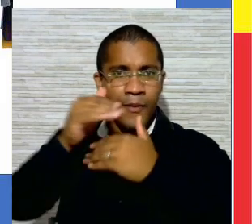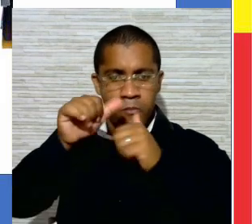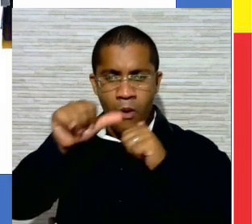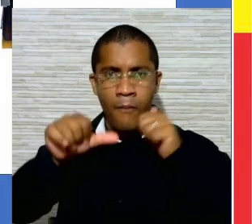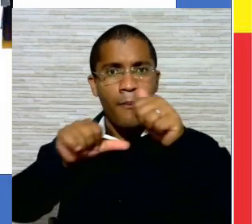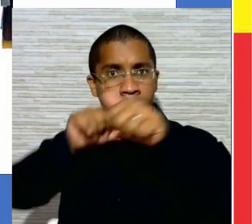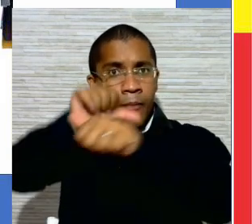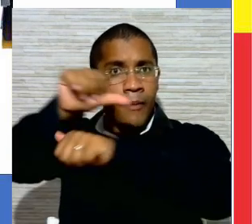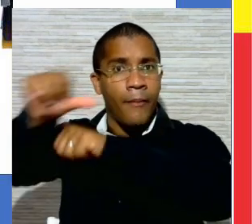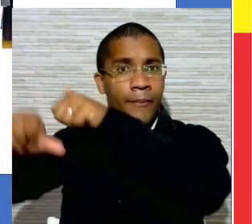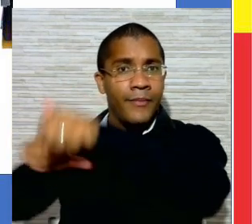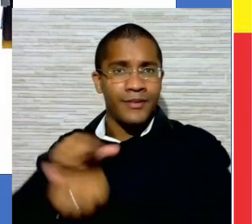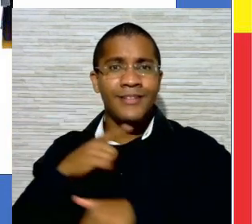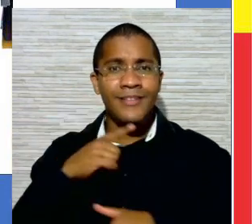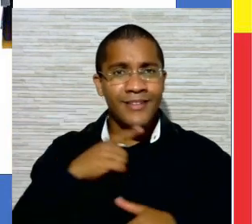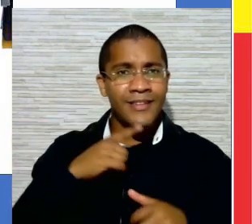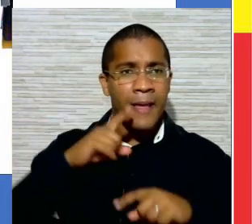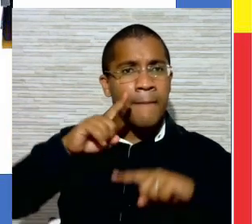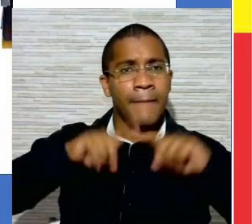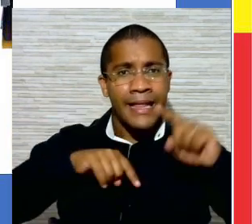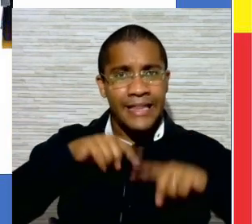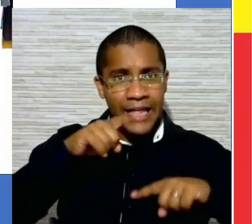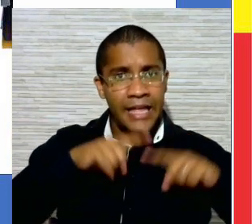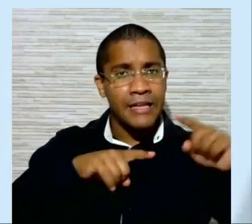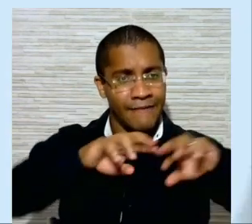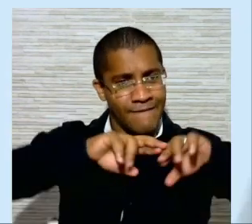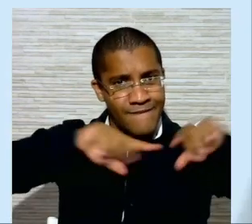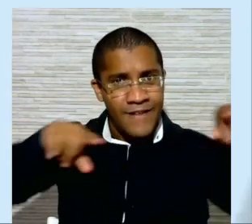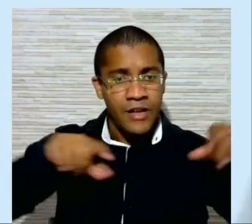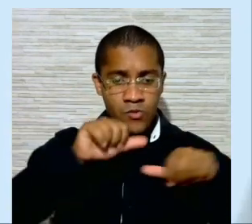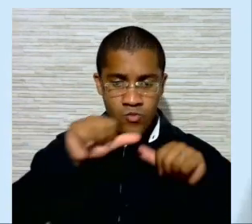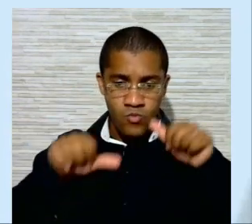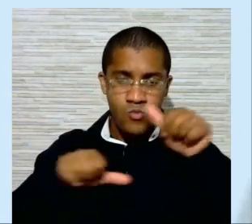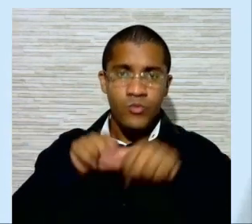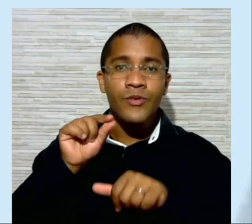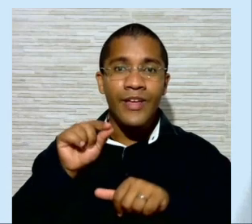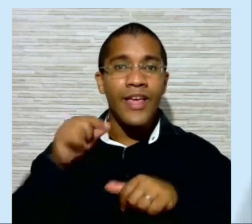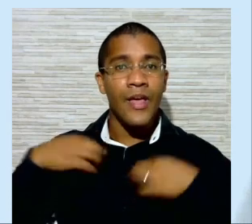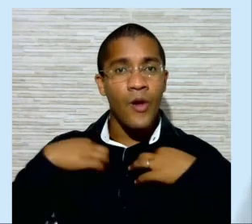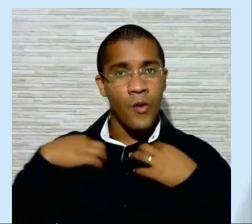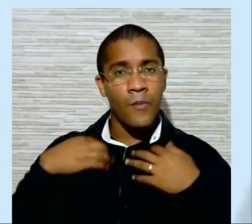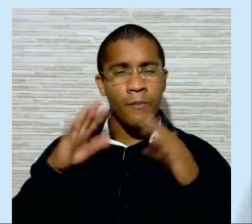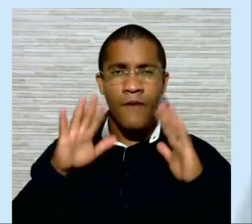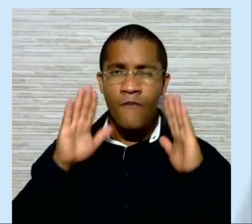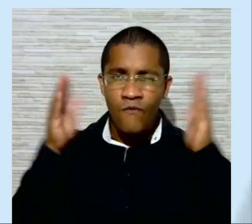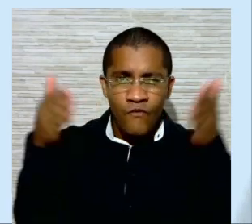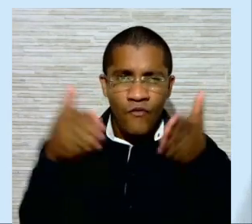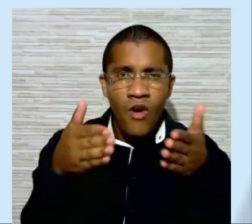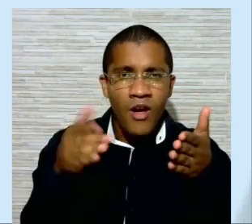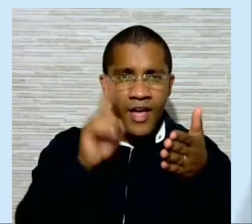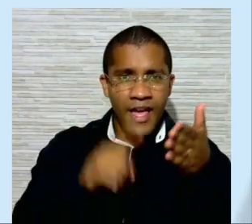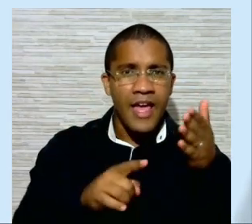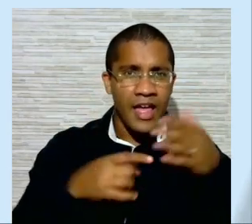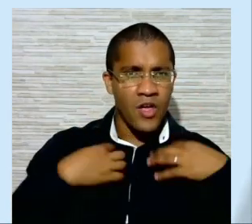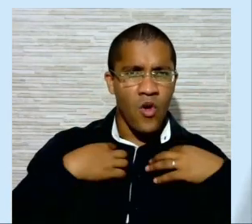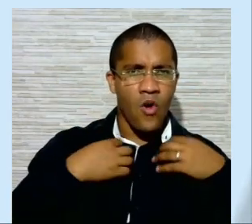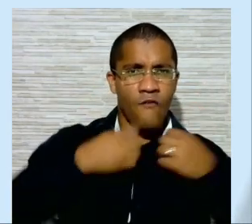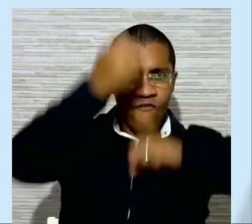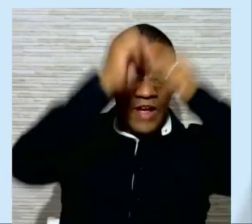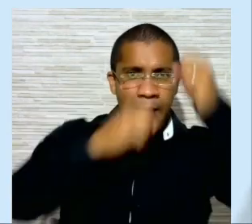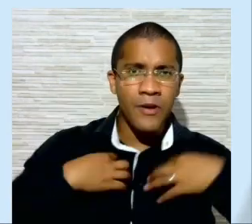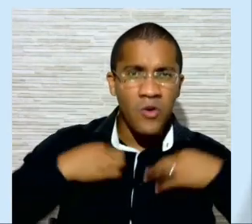um processo de transformação de algumas matérias-primas em roupa. Ok, gente? Mas nosso foco de hoje não vai ser a indústria